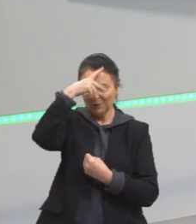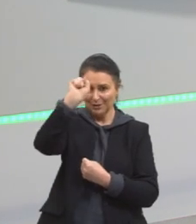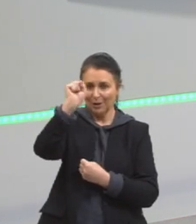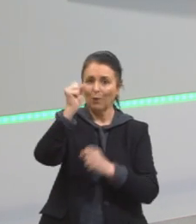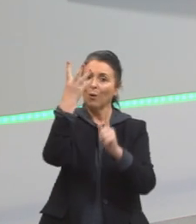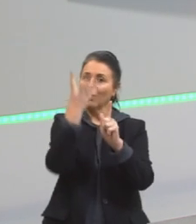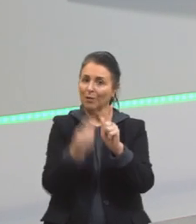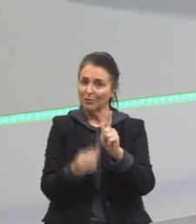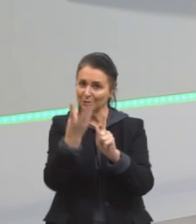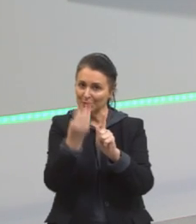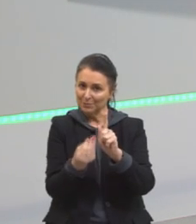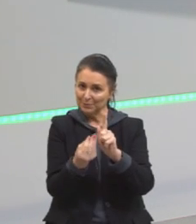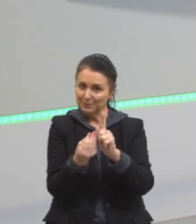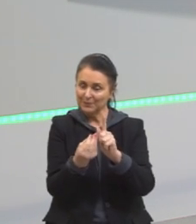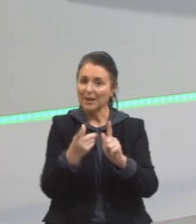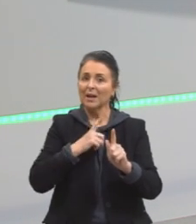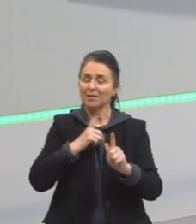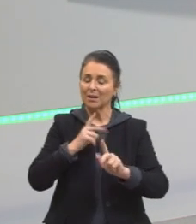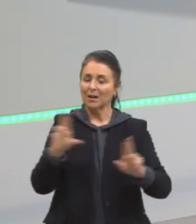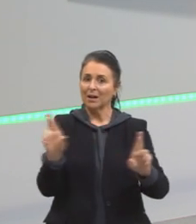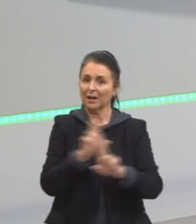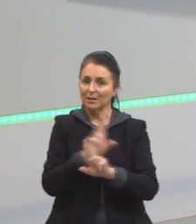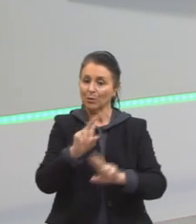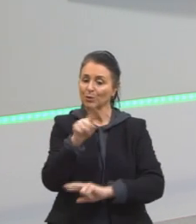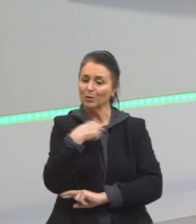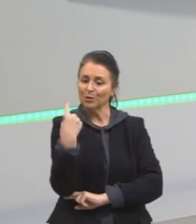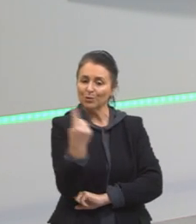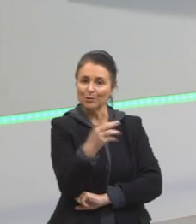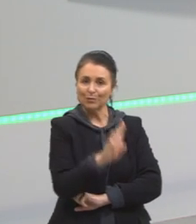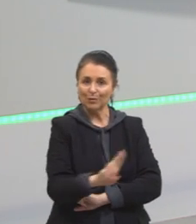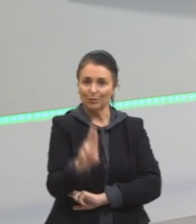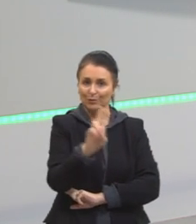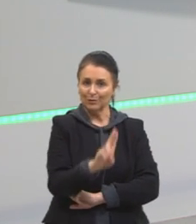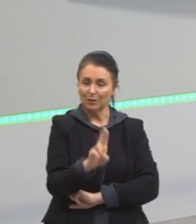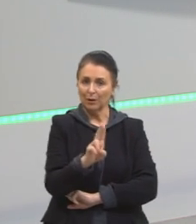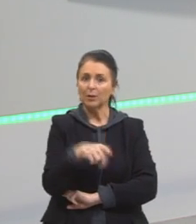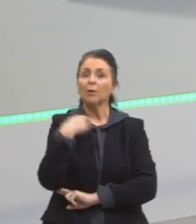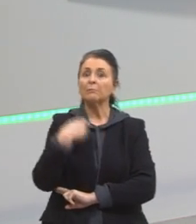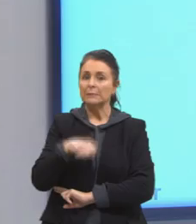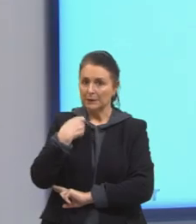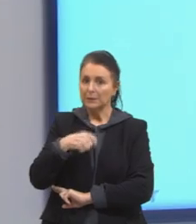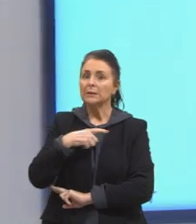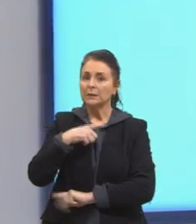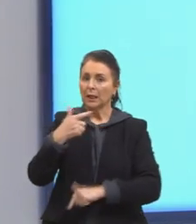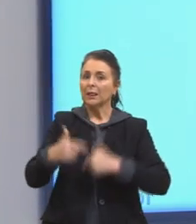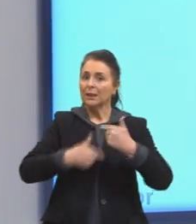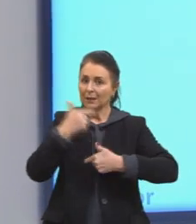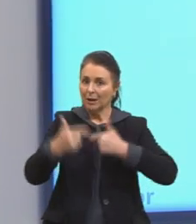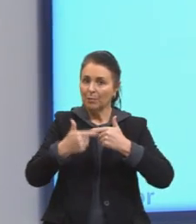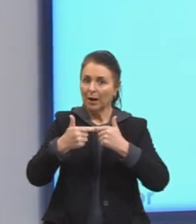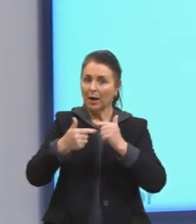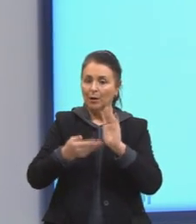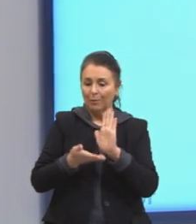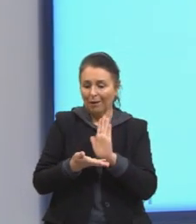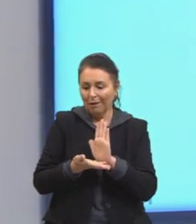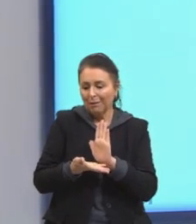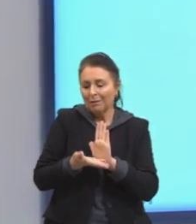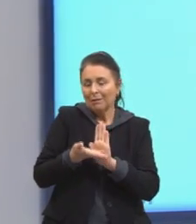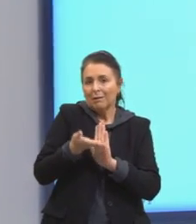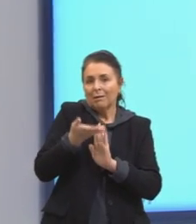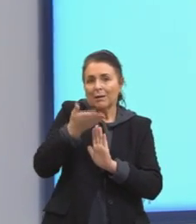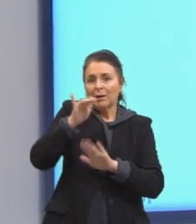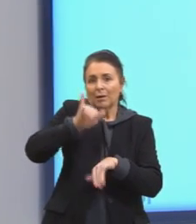certo essa que vai ser a relação que a gente vai usar então é necessário realizar trabalho para erguer objetos